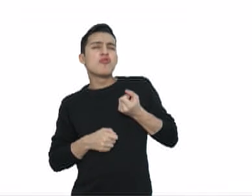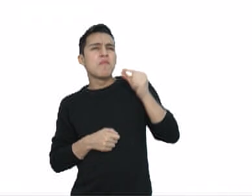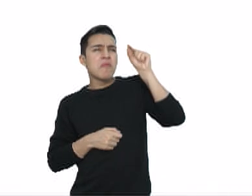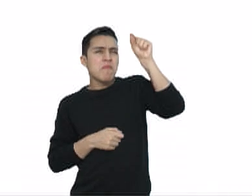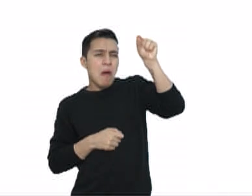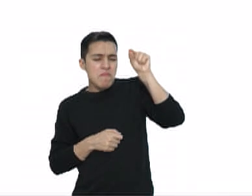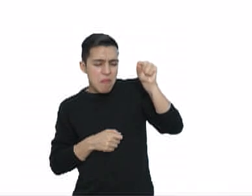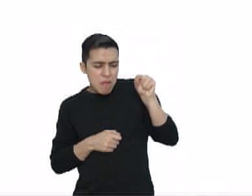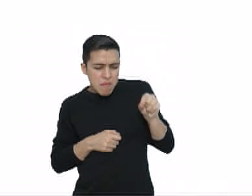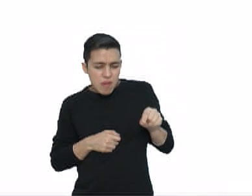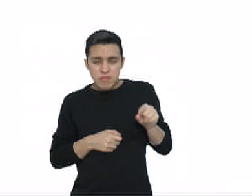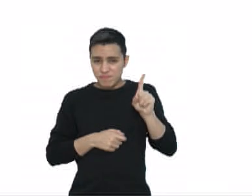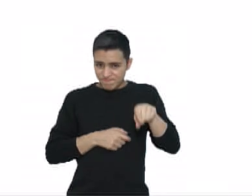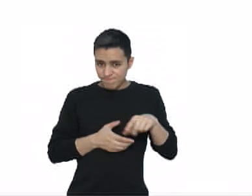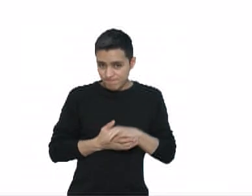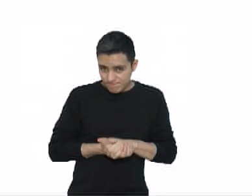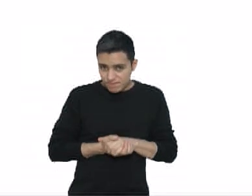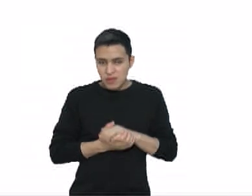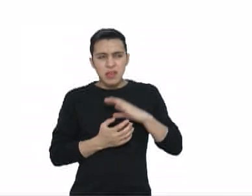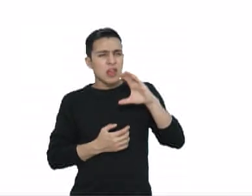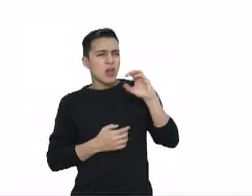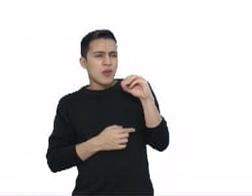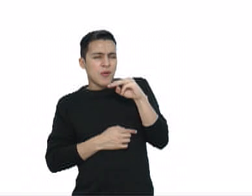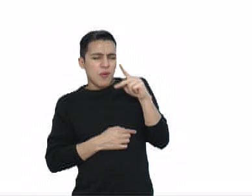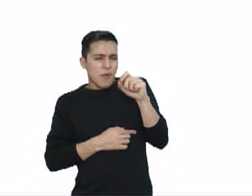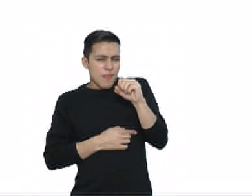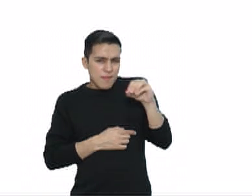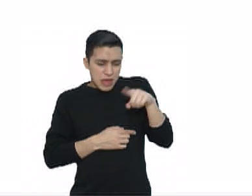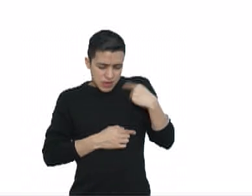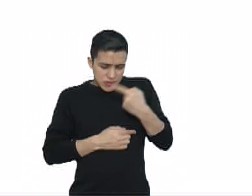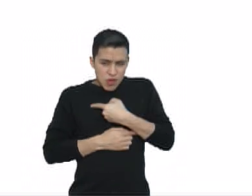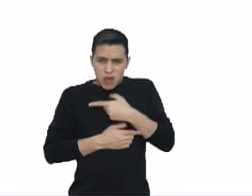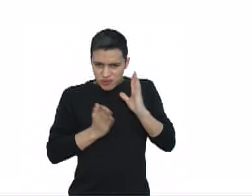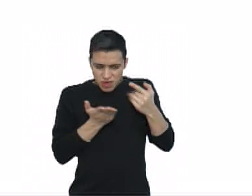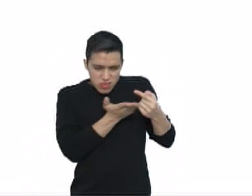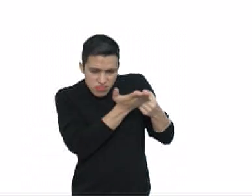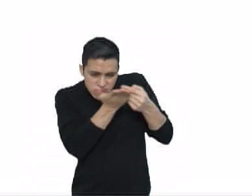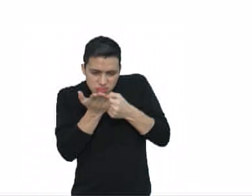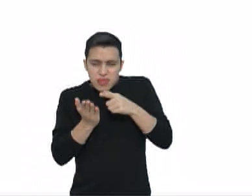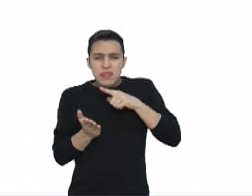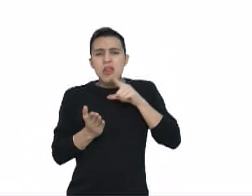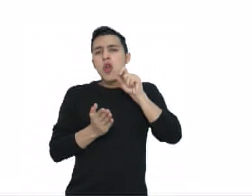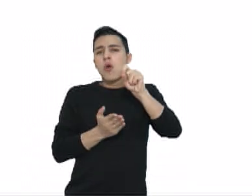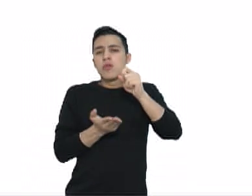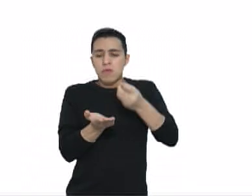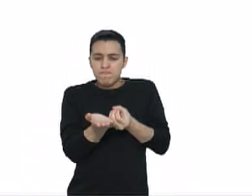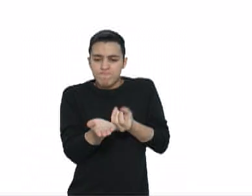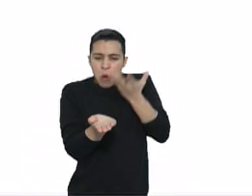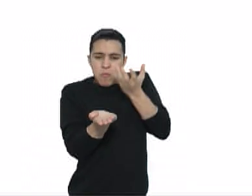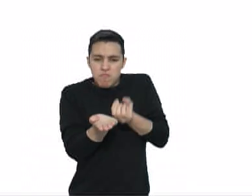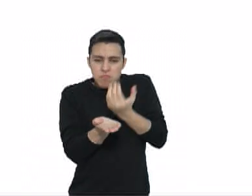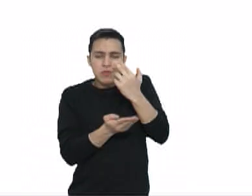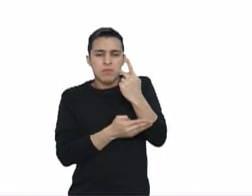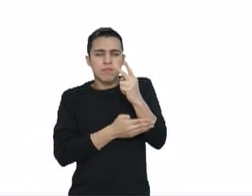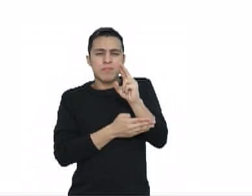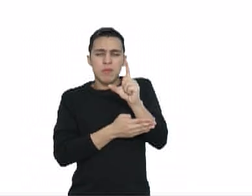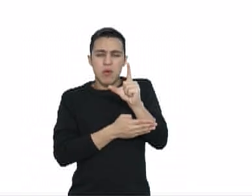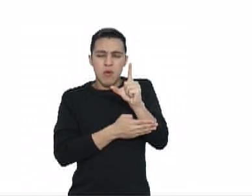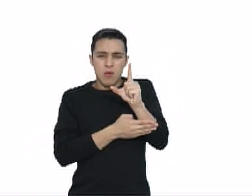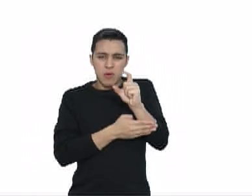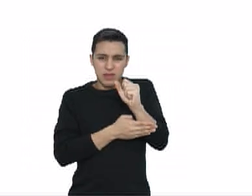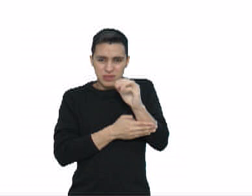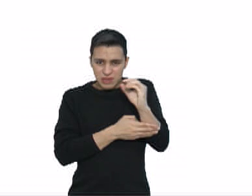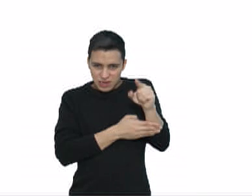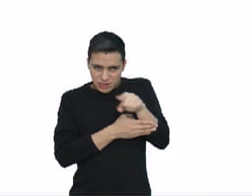de colunas. Cada compasso da nossa notação tem 8 pulsações, que é esse número que aparece em cima nas